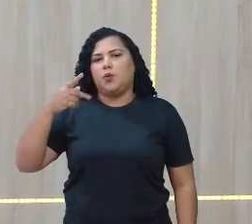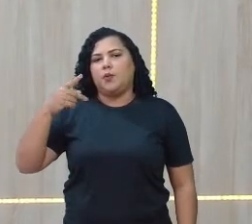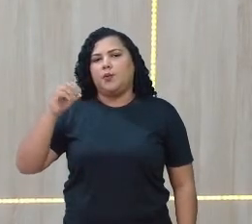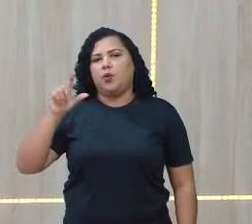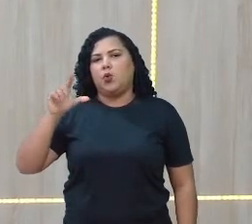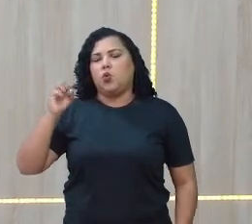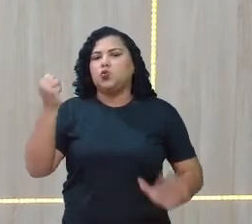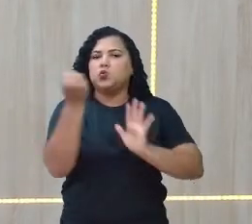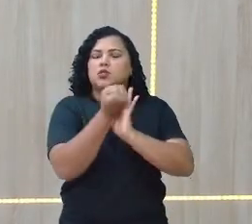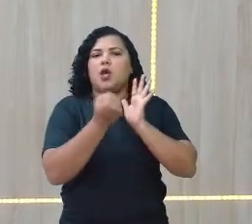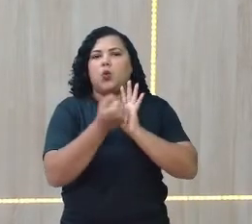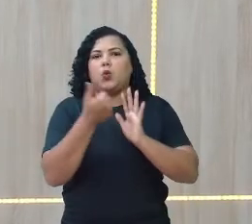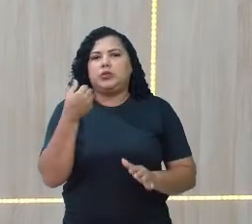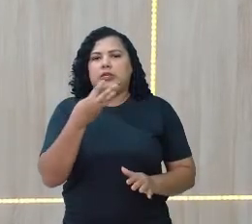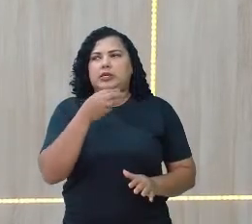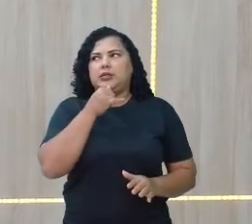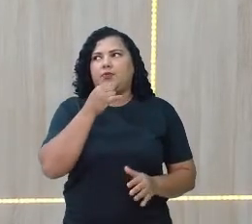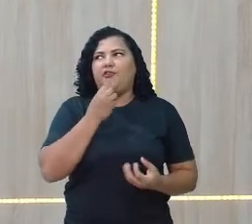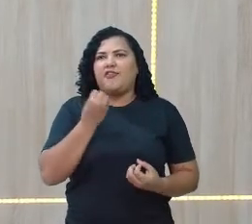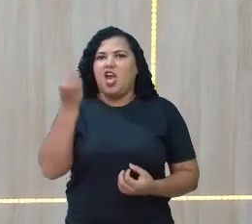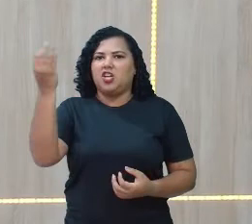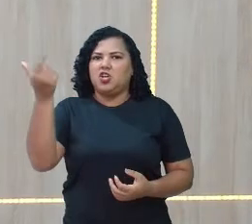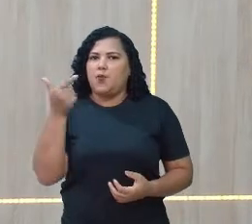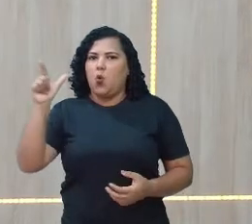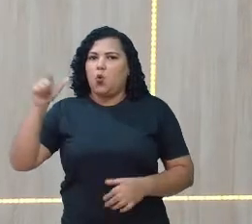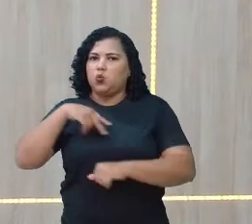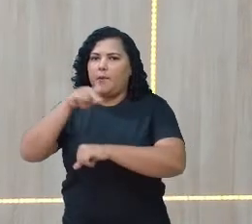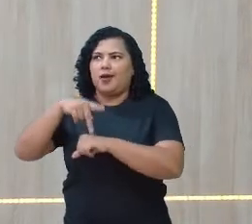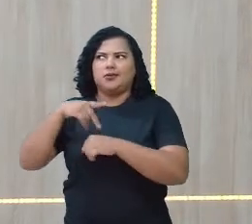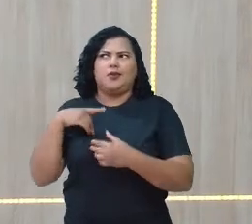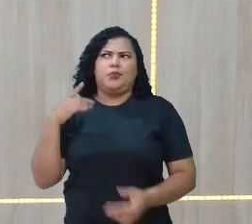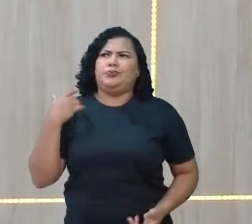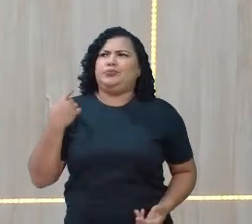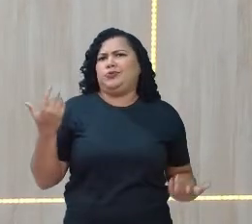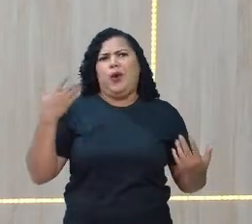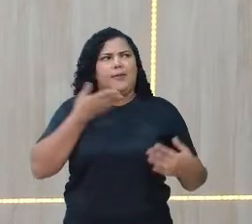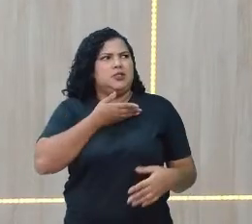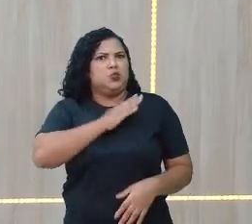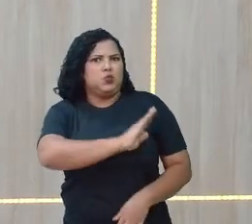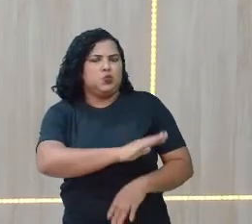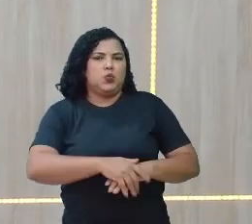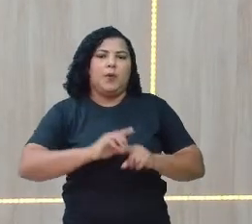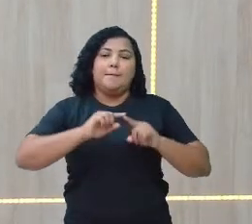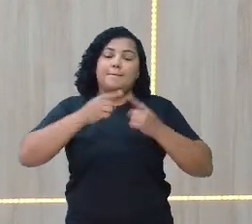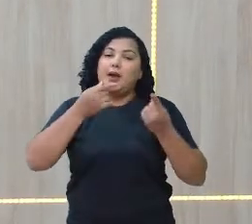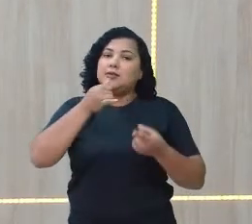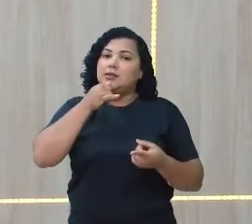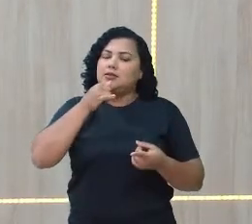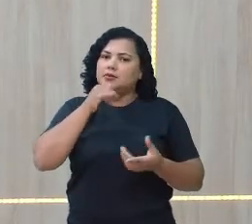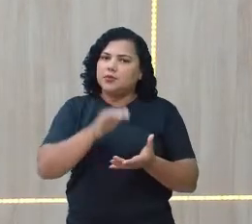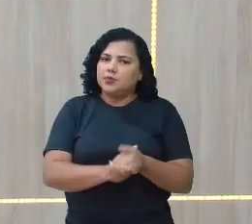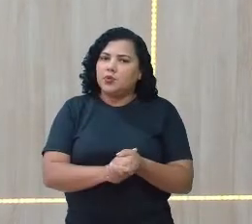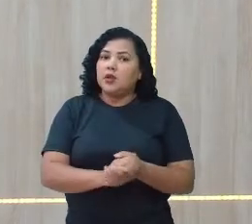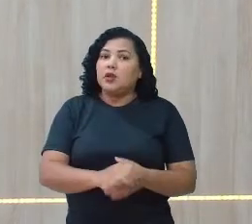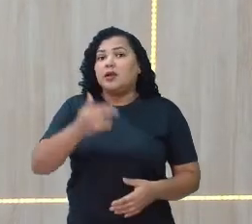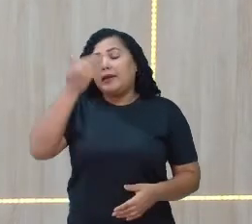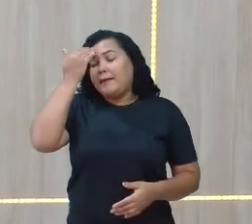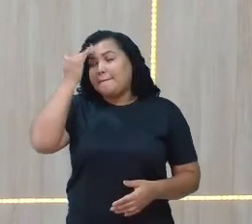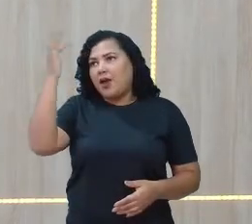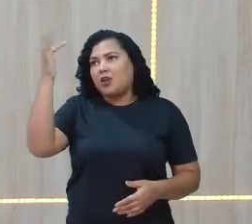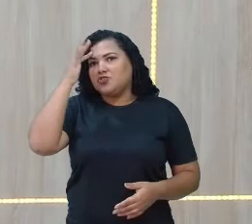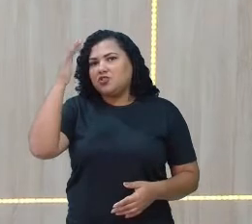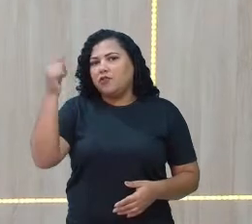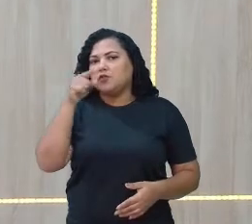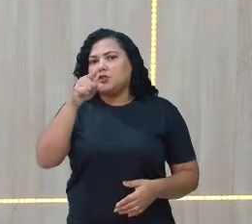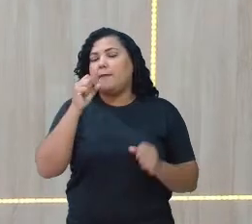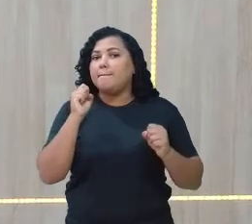ir ao Oriente era uma coisa absurda, né? Mas hoje a gente pode pensar que com uma viagem de algumas horas, as pessoas pegam um avião e vai até a China. Viagem, por exemplo, no